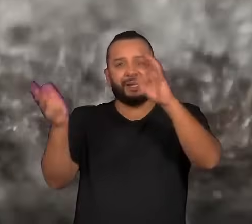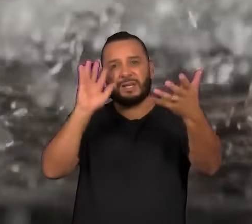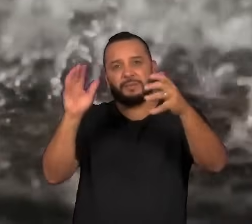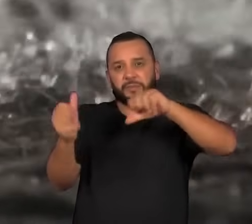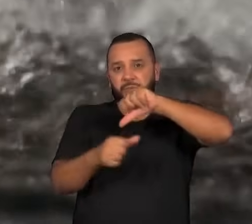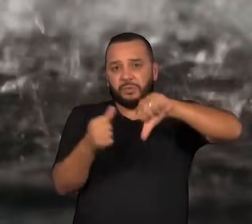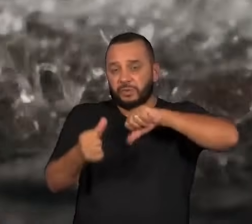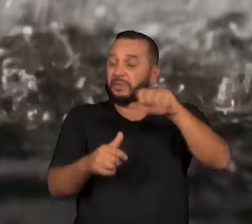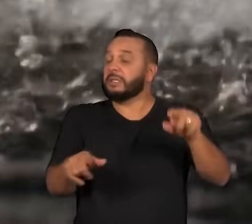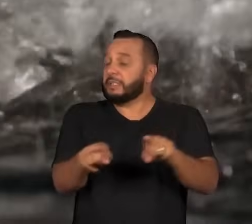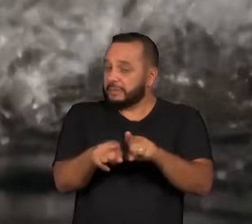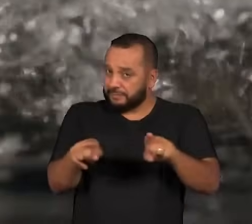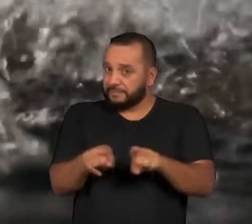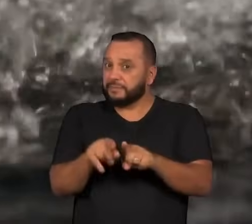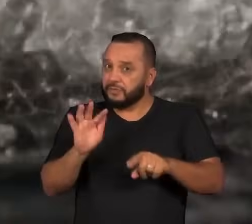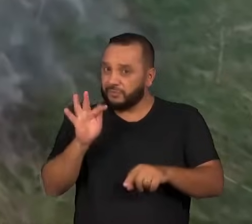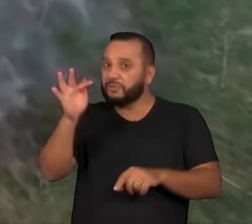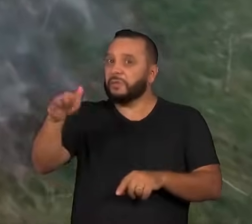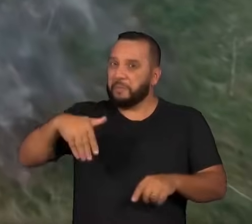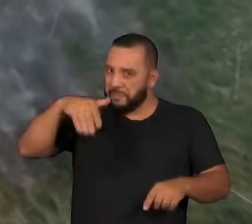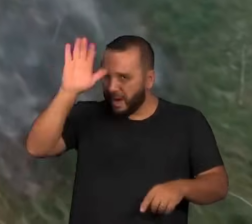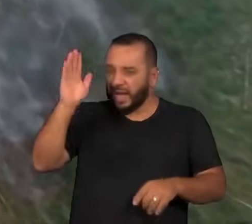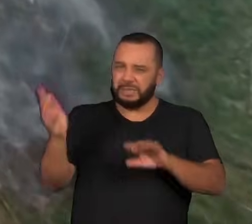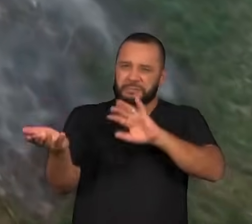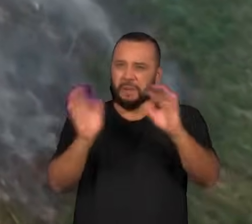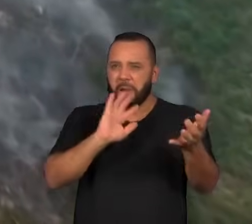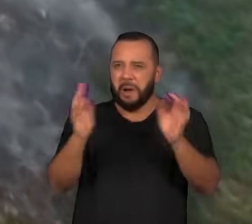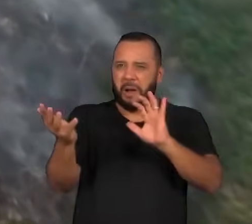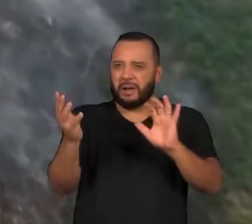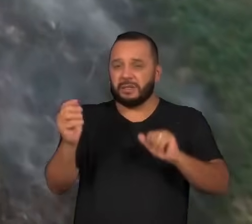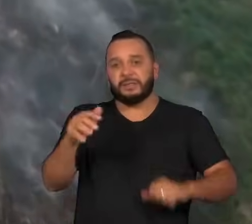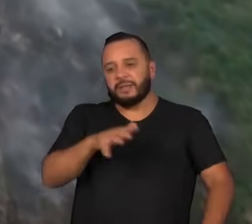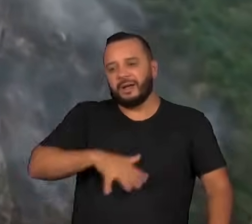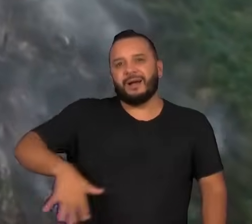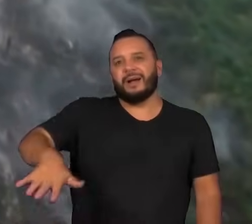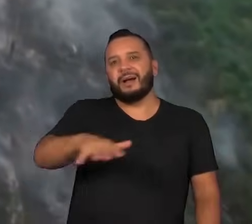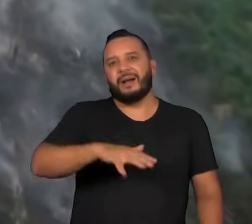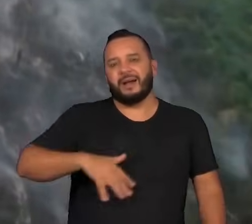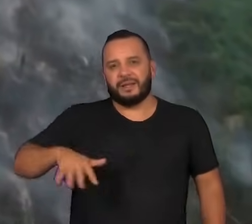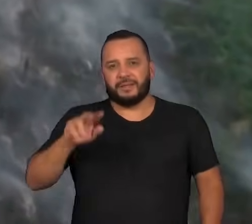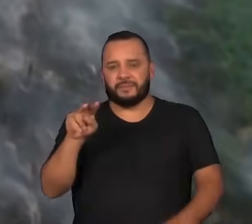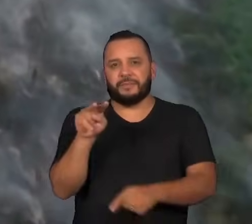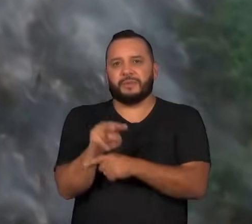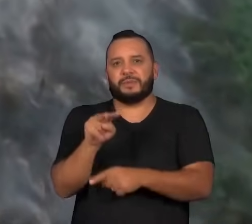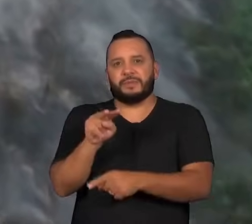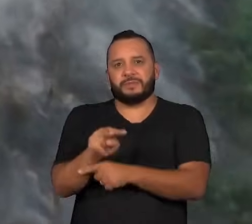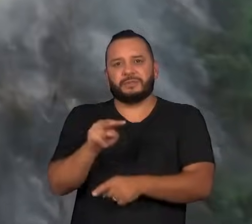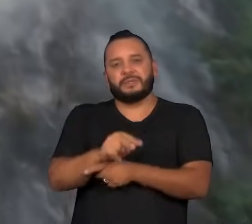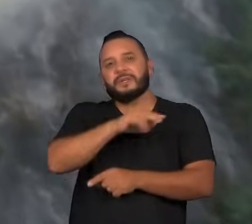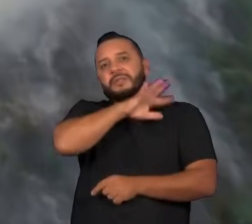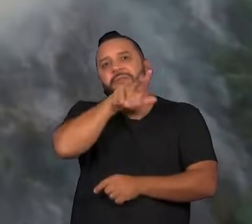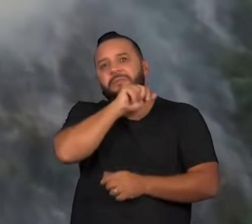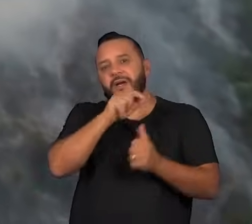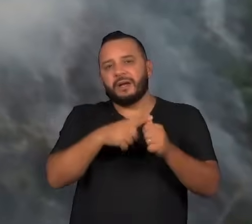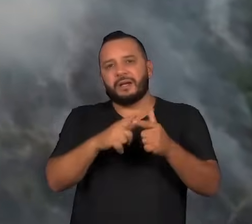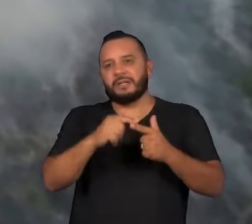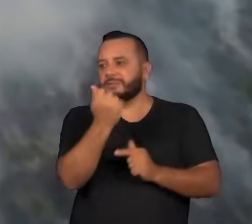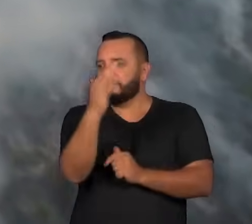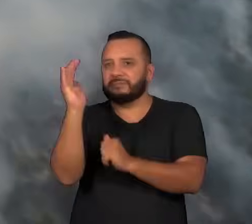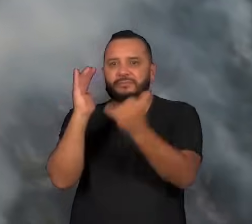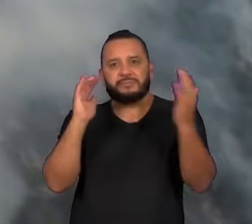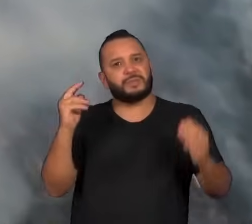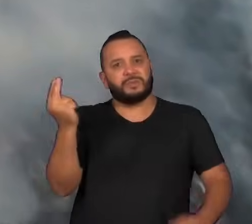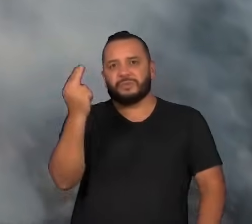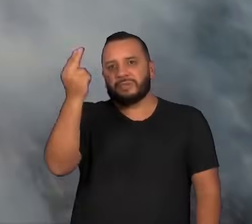se intensificar no futuro, essas áreas serão incapazes de proteger animais e vegetais